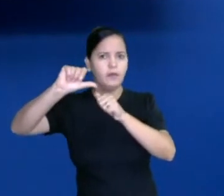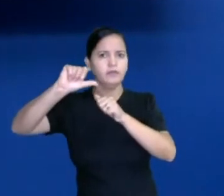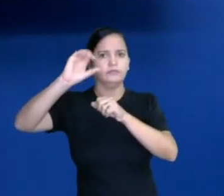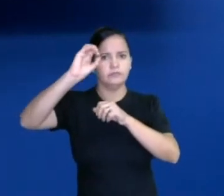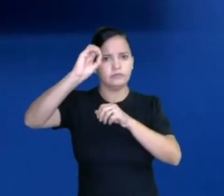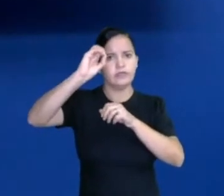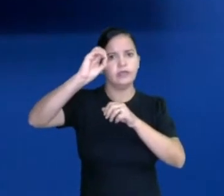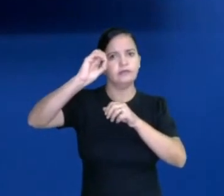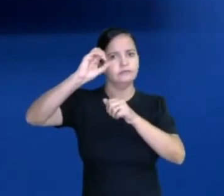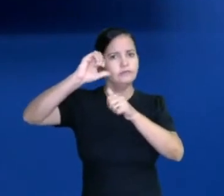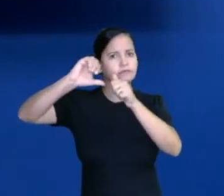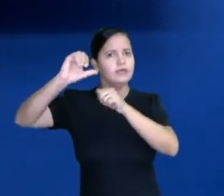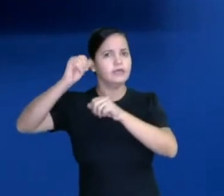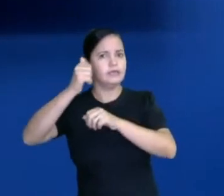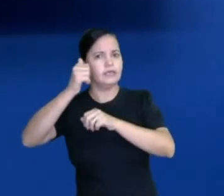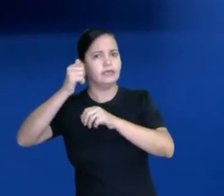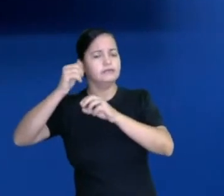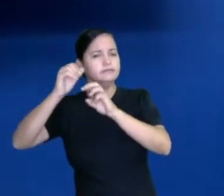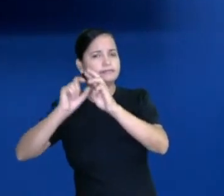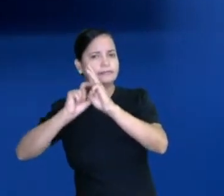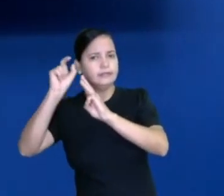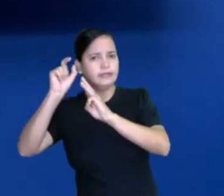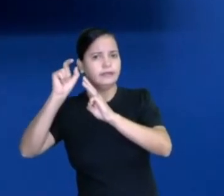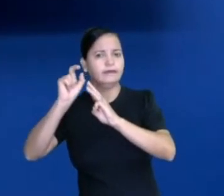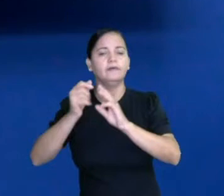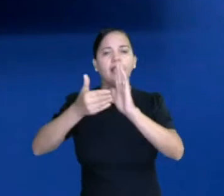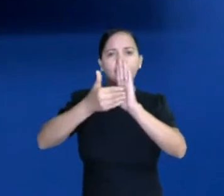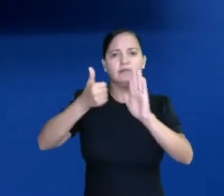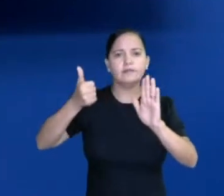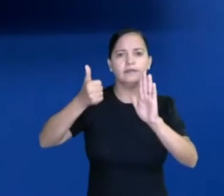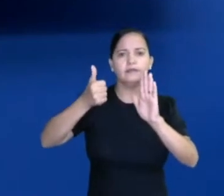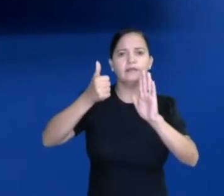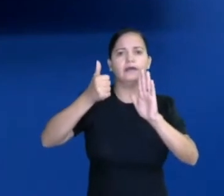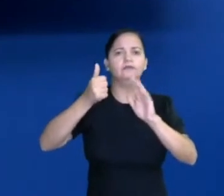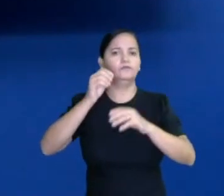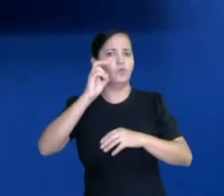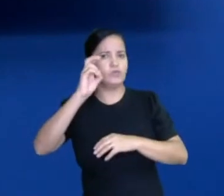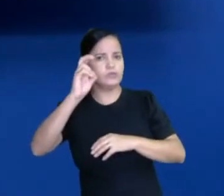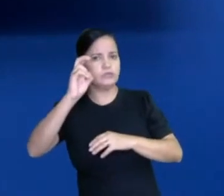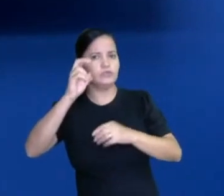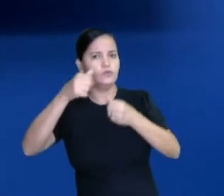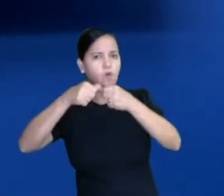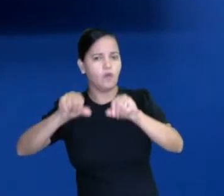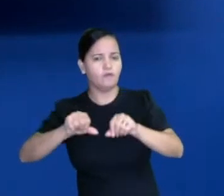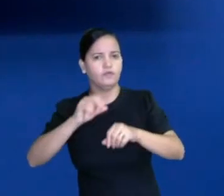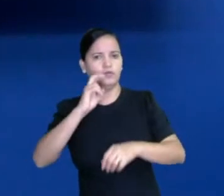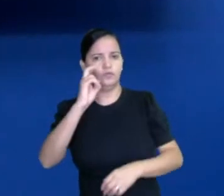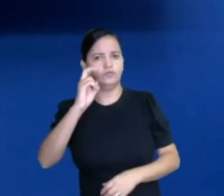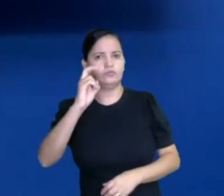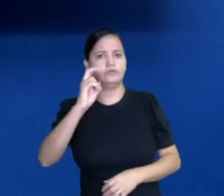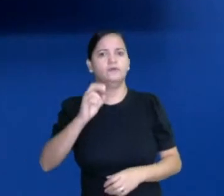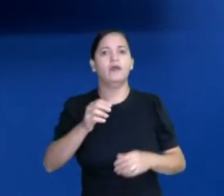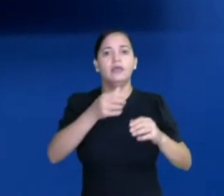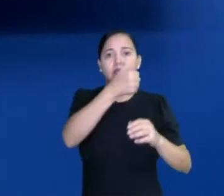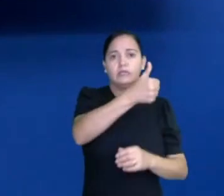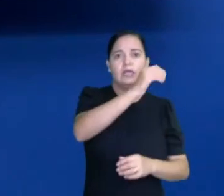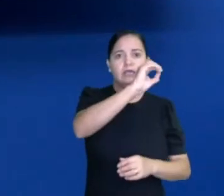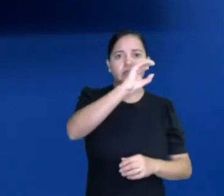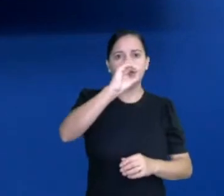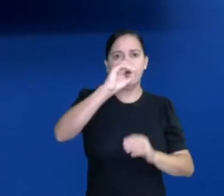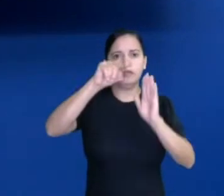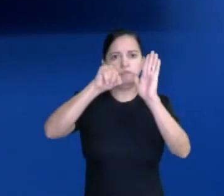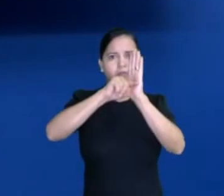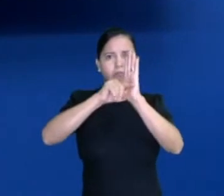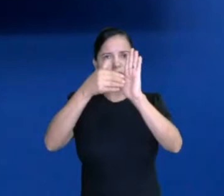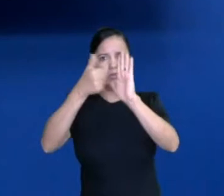número 1? Então, 10 dezenas, tirando 5, eu vou ficar com 5. Então, 100 menos 50, 50.